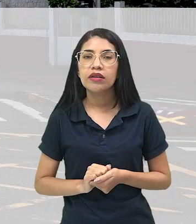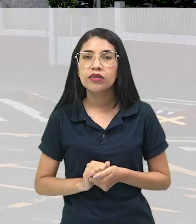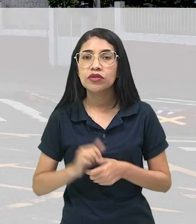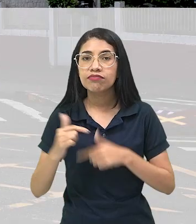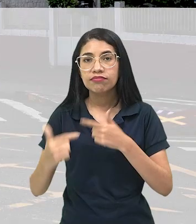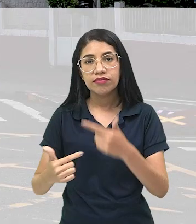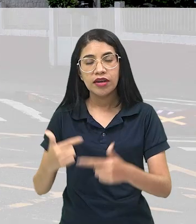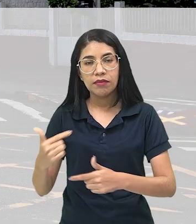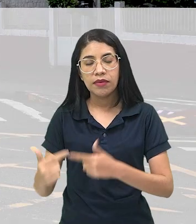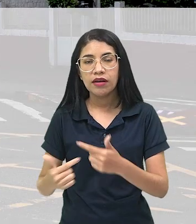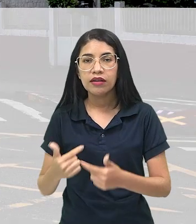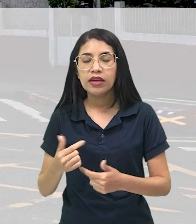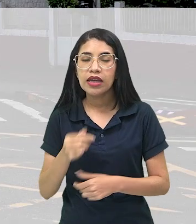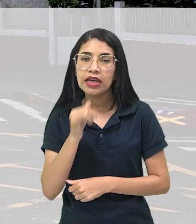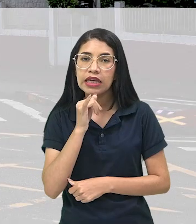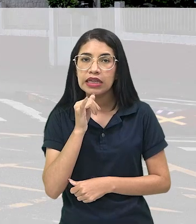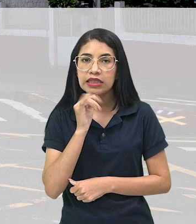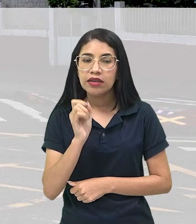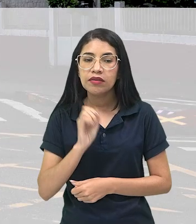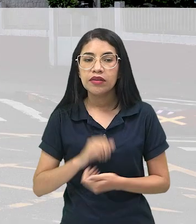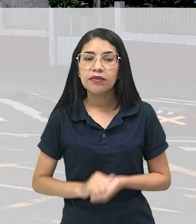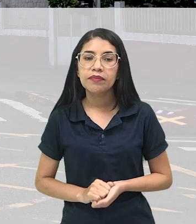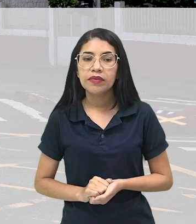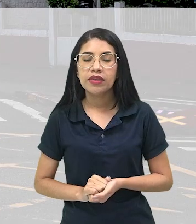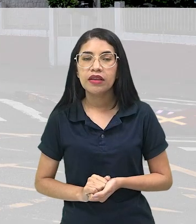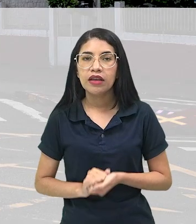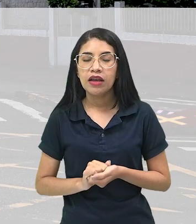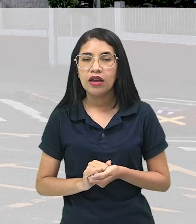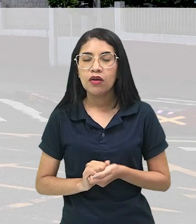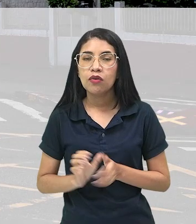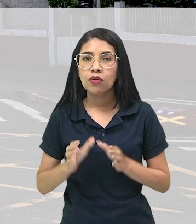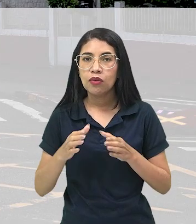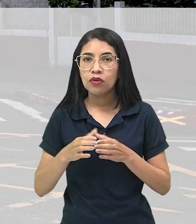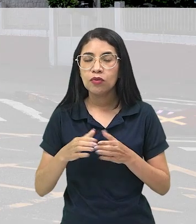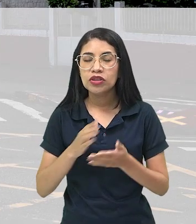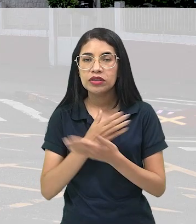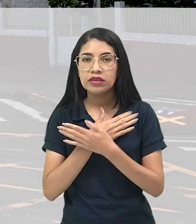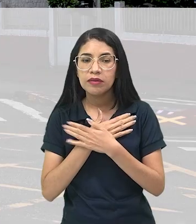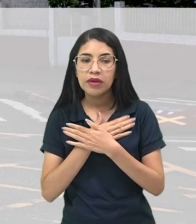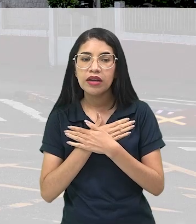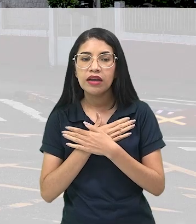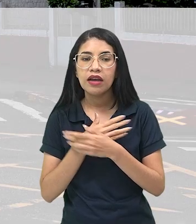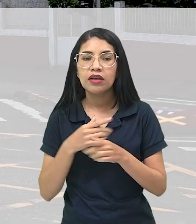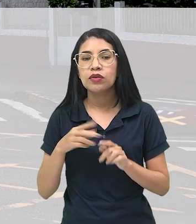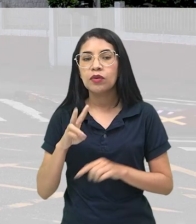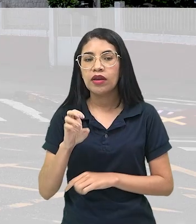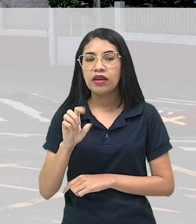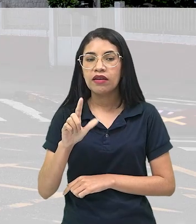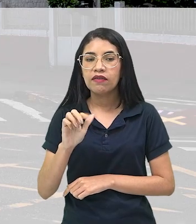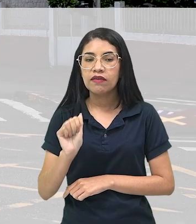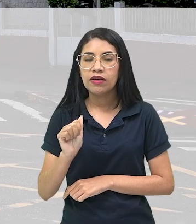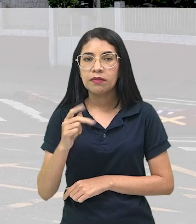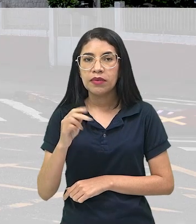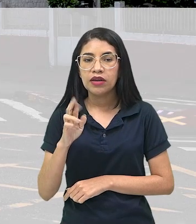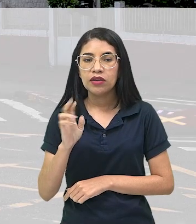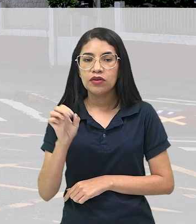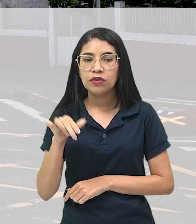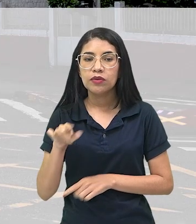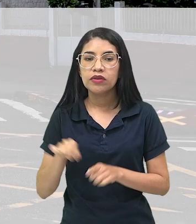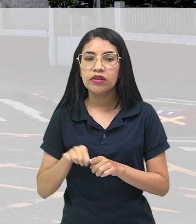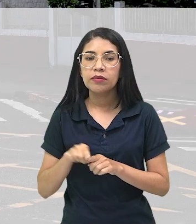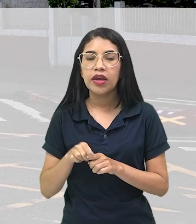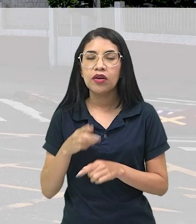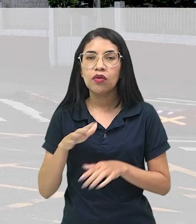emprego, né? A gente tem ali exemplos da Frente de Desempregados Eva Peron, né, do Movimento Independente dos Aposentados e Desempregados